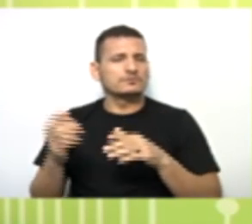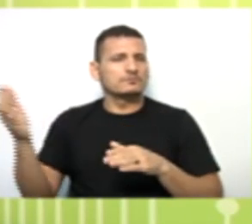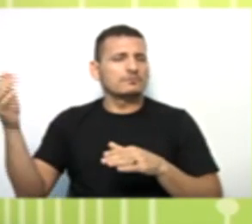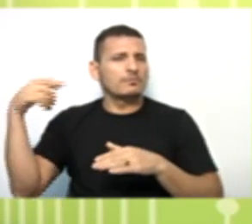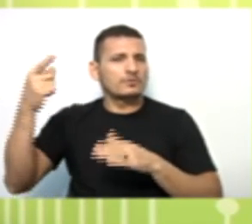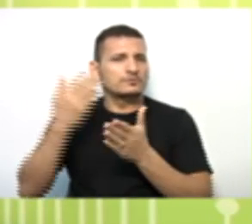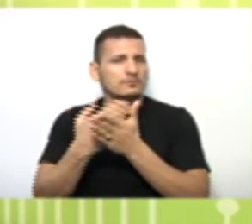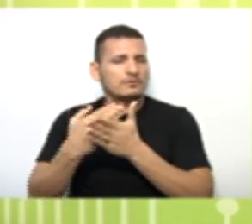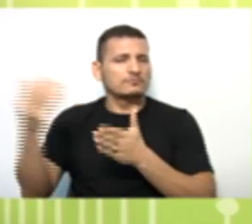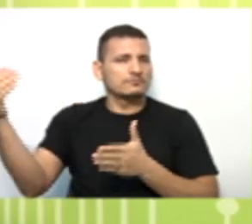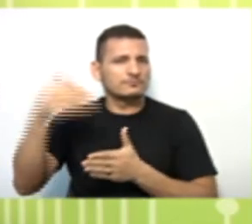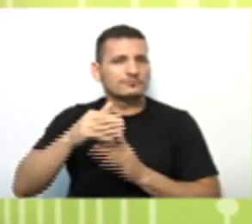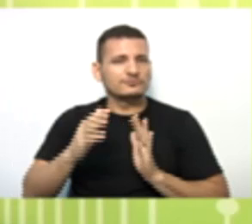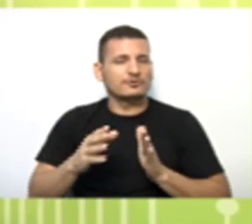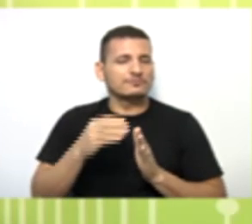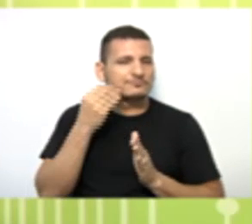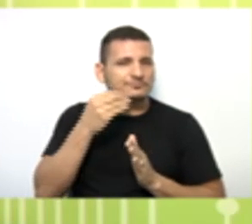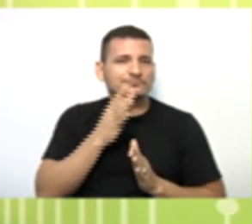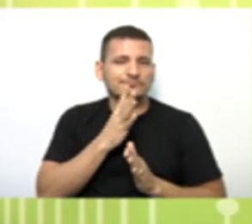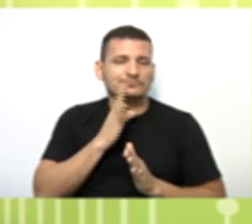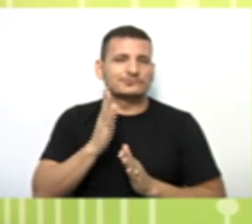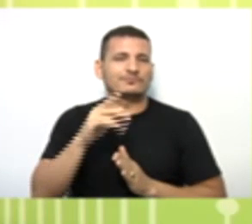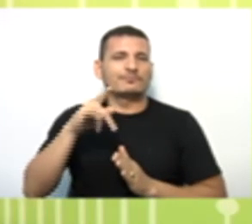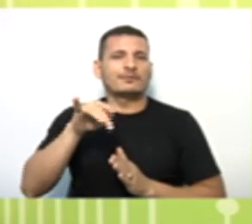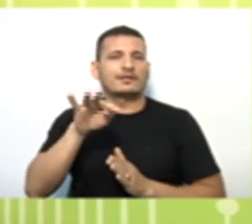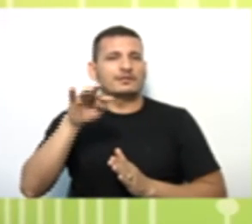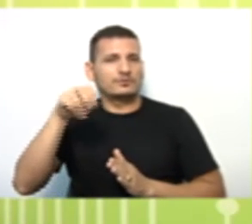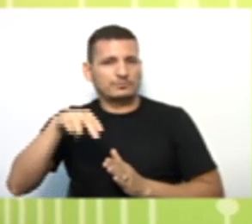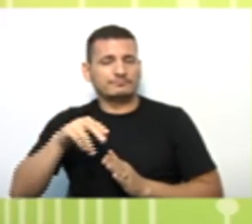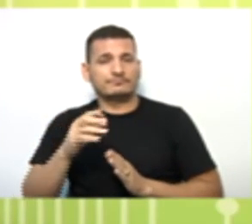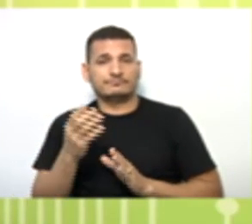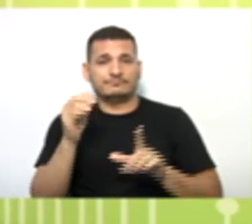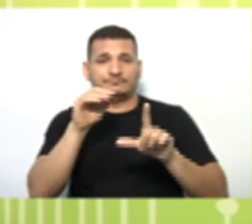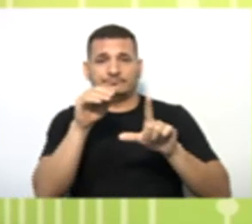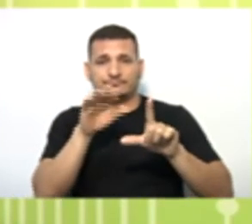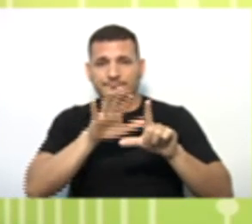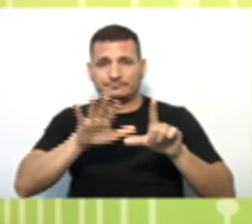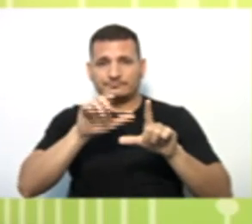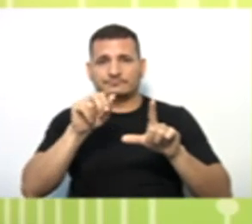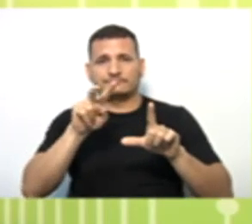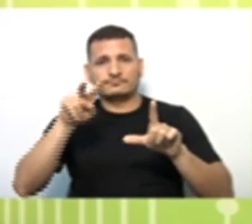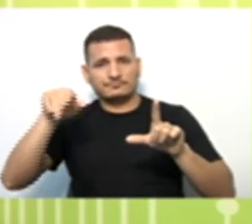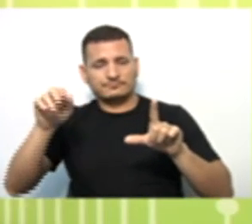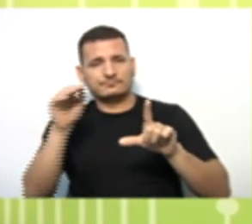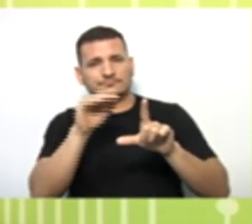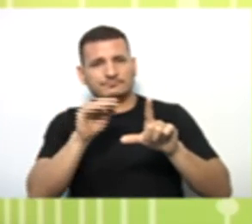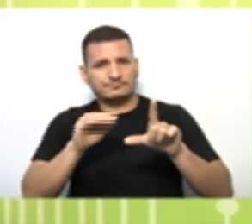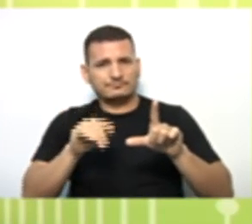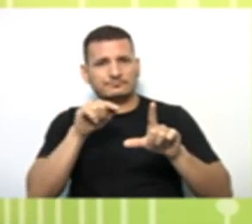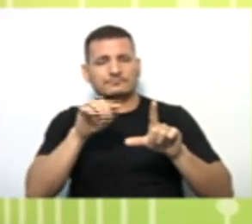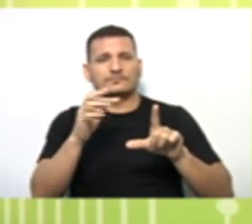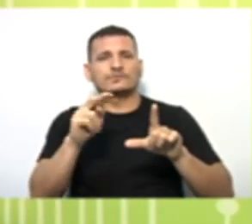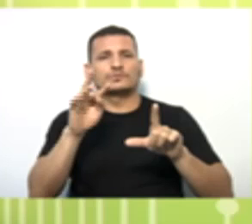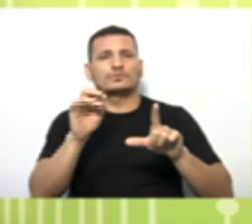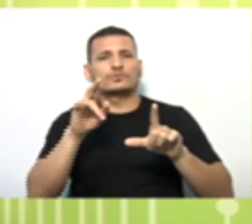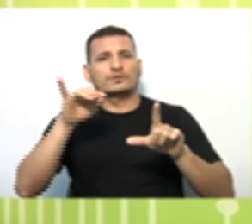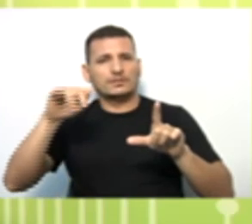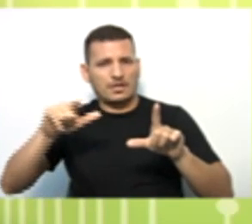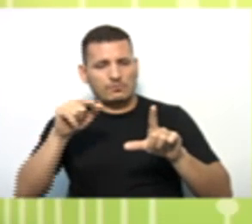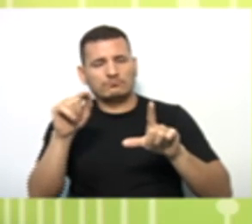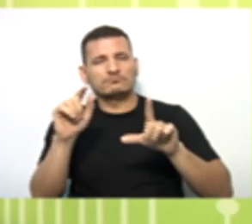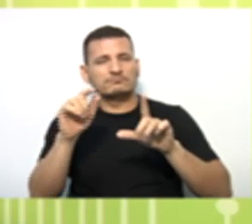vir meio familiarizado para a aula. Vai estar no aba de vocês um tutorial feito por mim